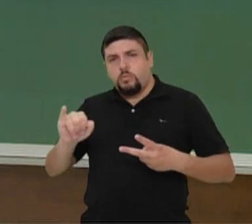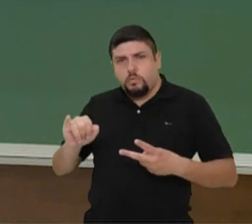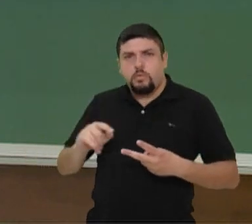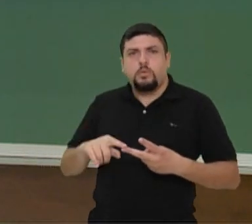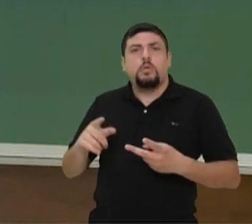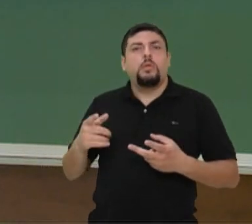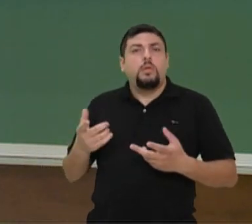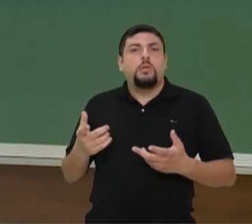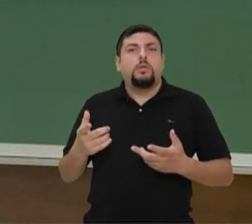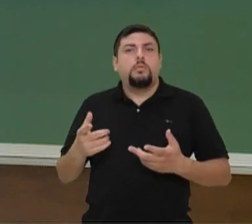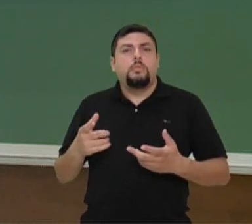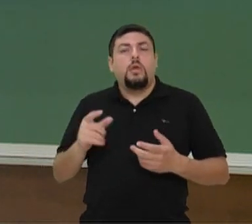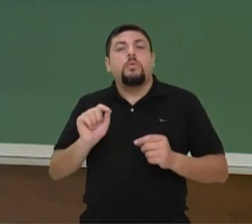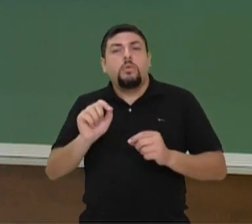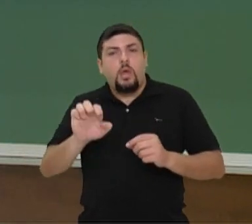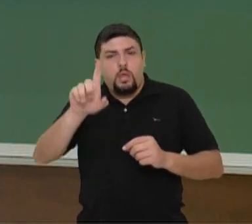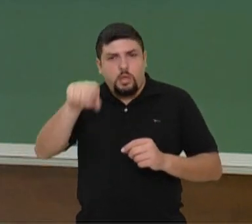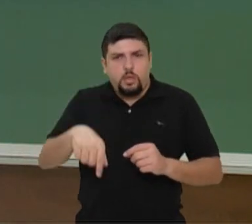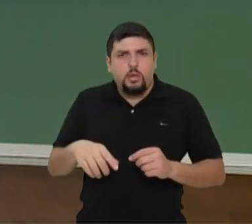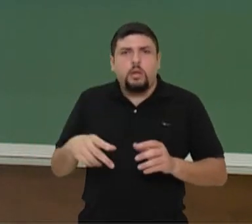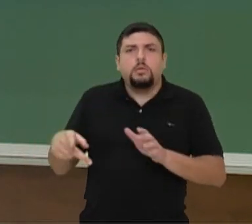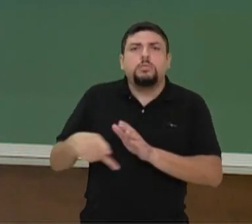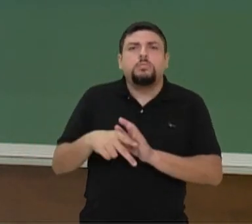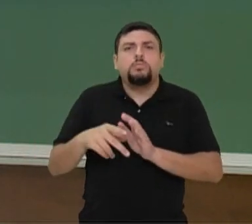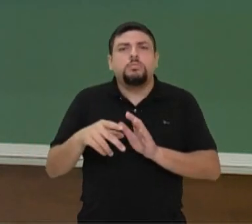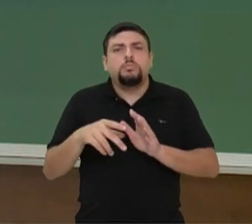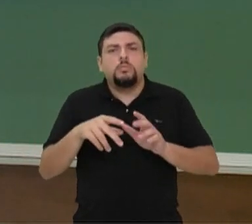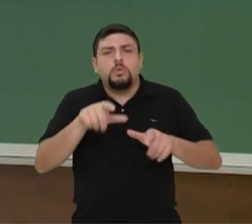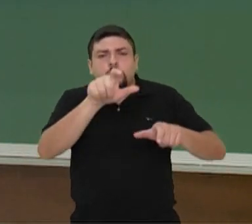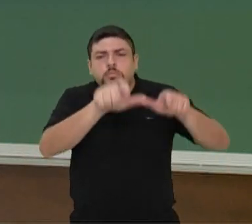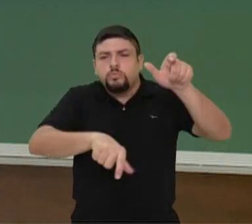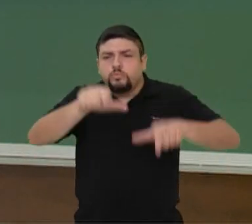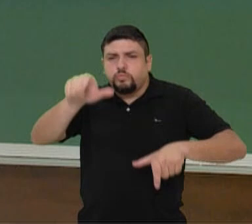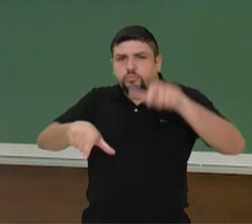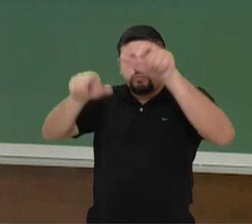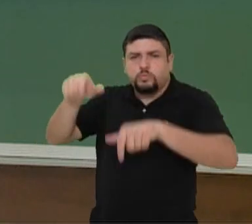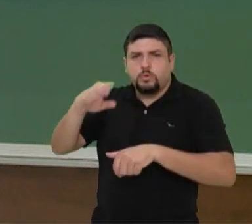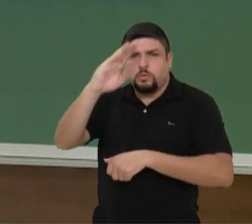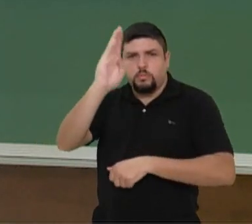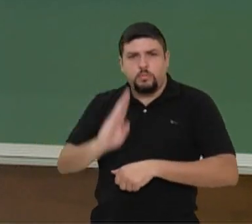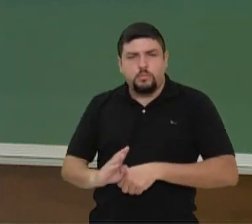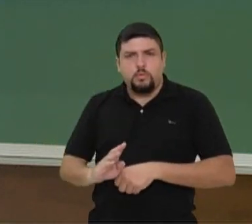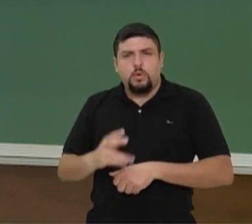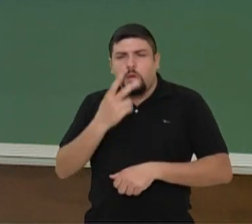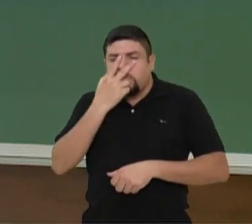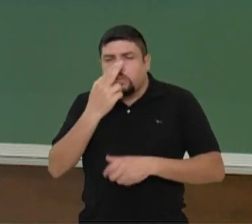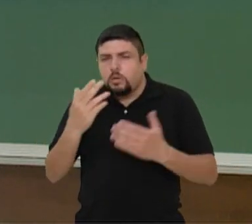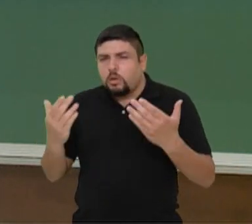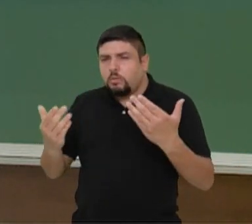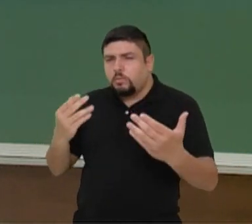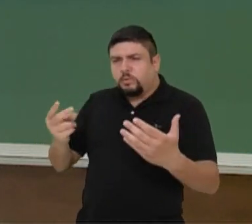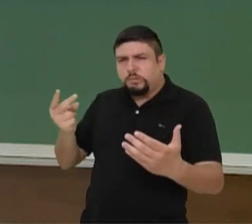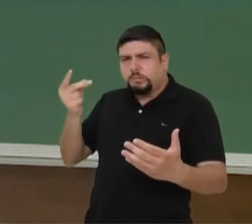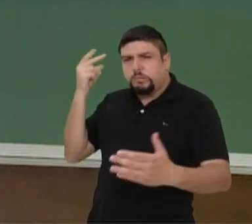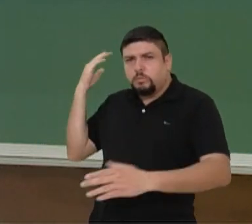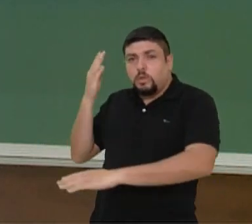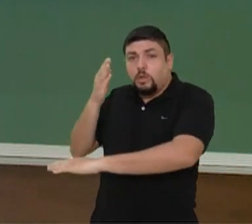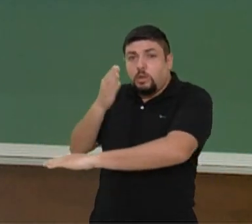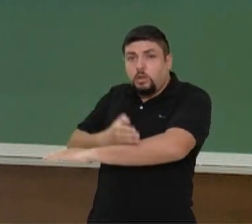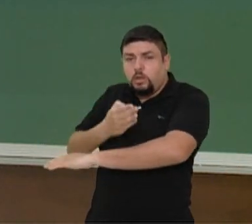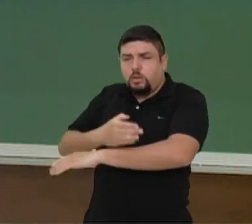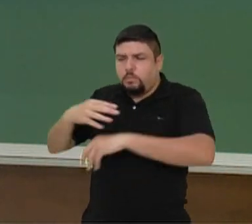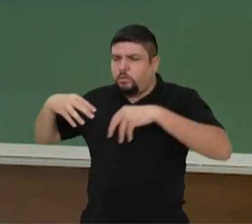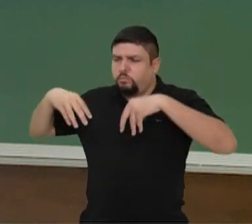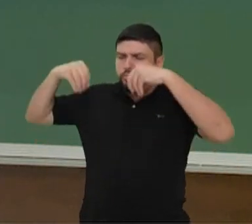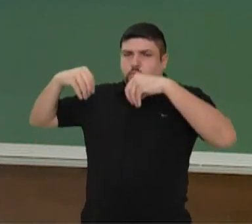nosso imaginário como se fossem cavaleiros medievais e grandes heróis, né? Mas como o Brasil não